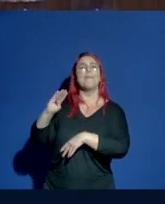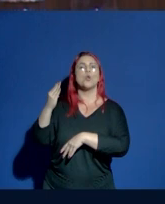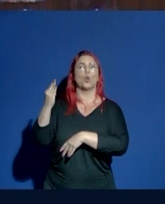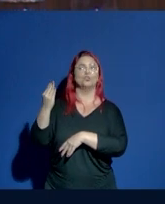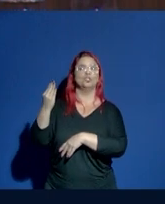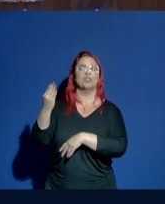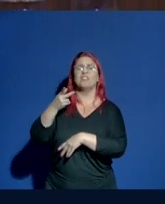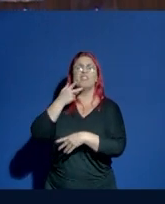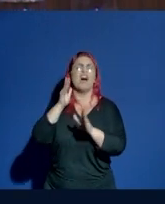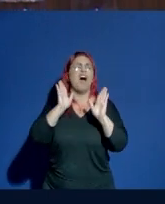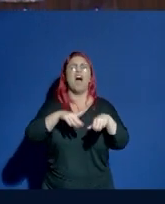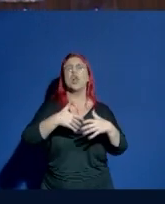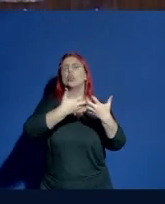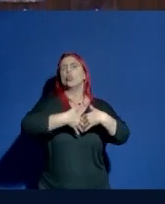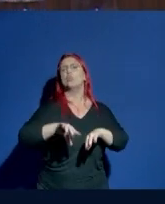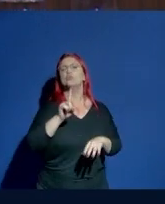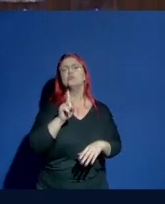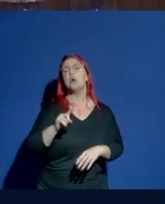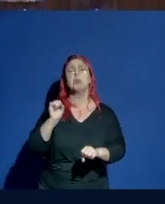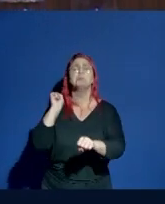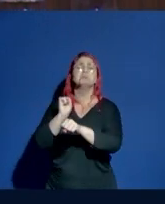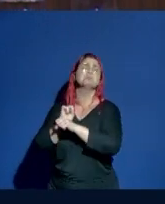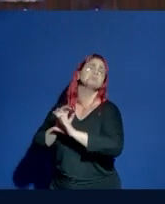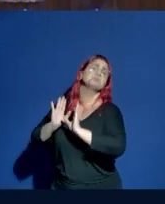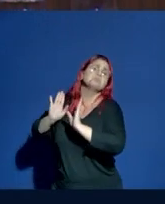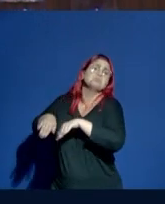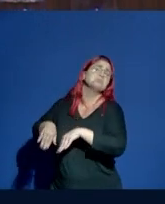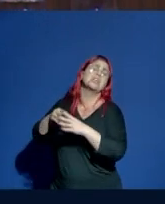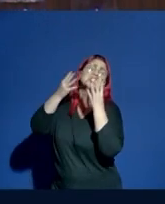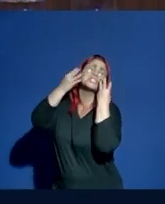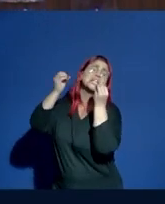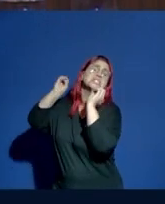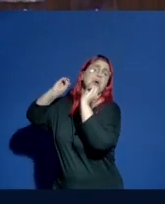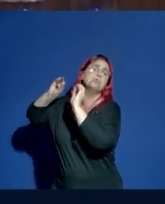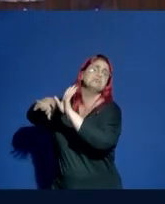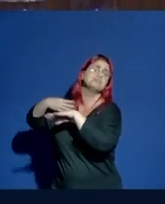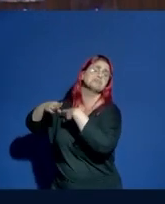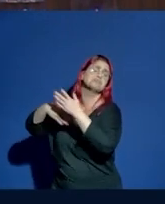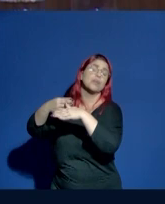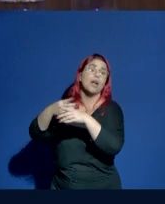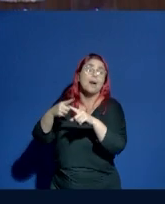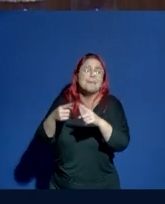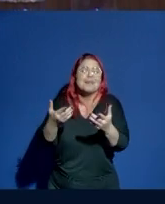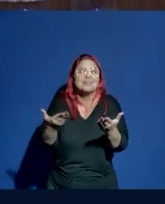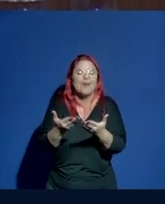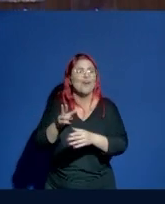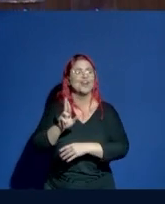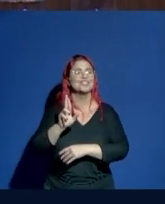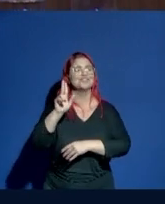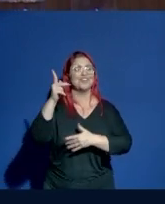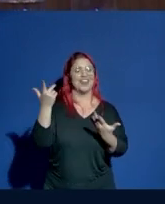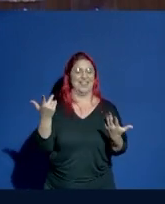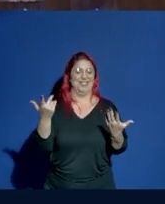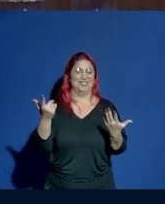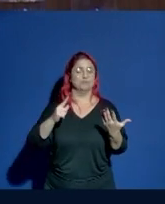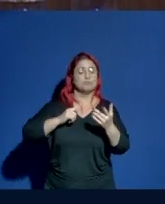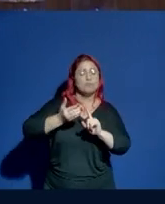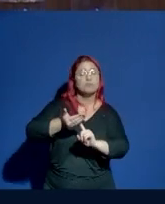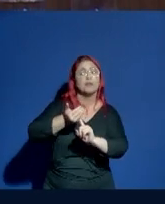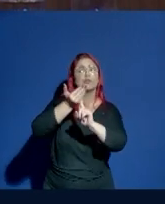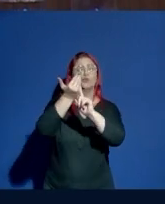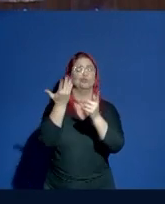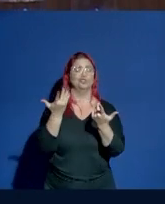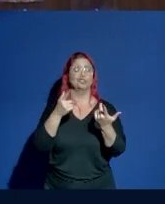e matou essa tecnologia ou deixou adormecida por muito tempo. mas hoje é diferente, né? Hoje se fala muito